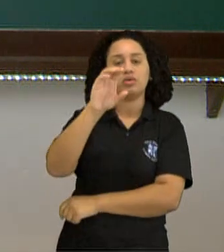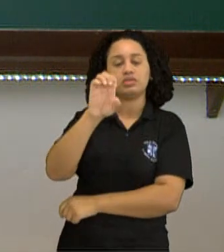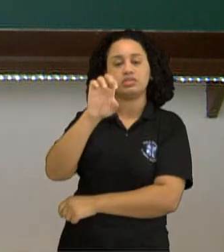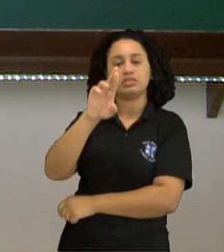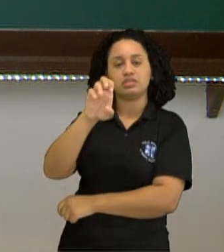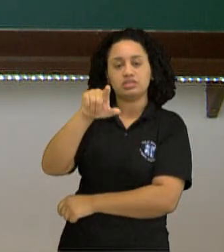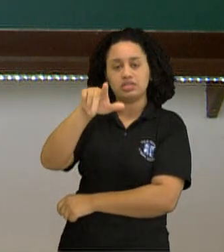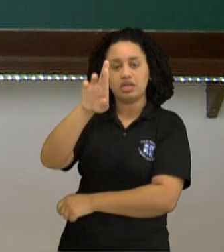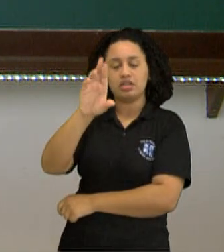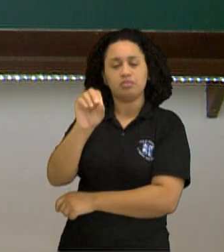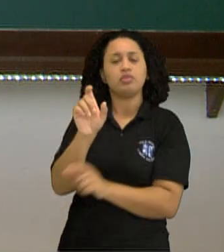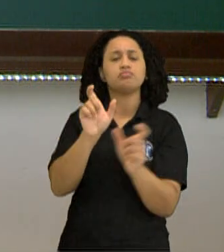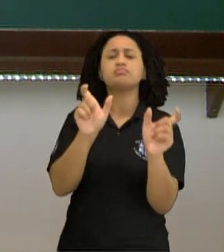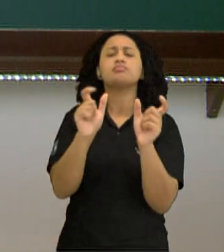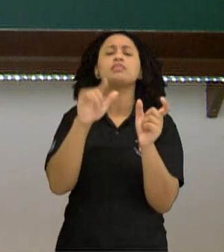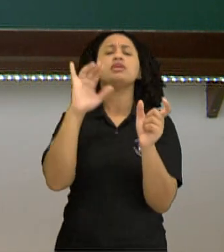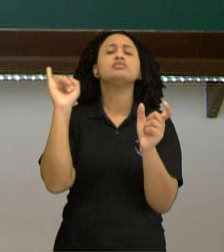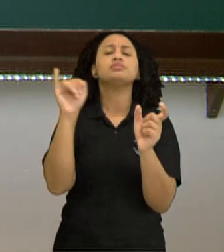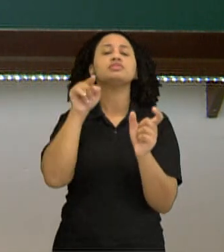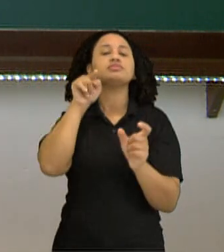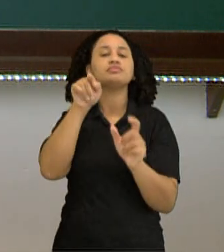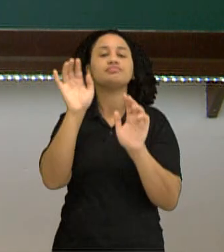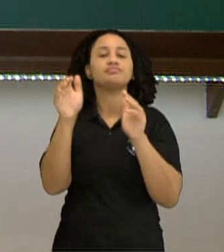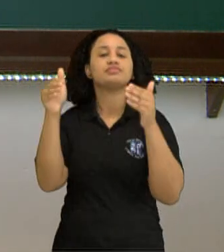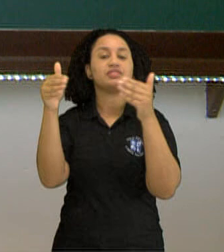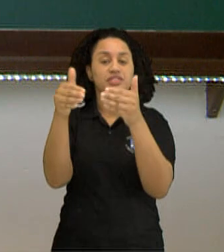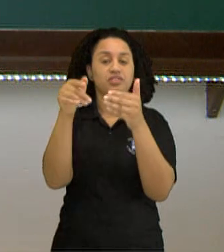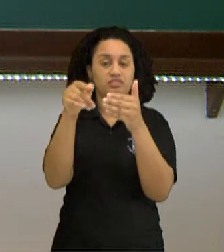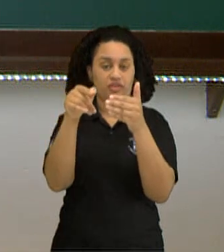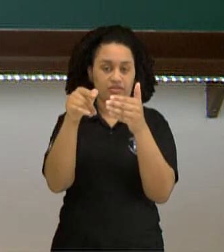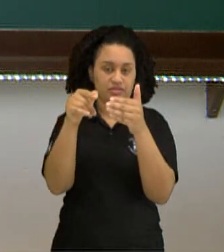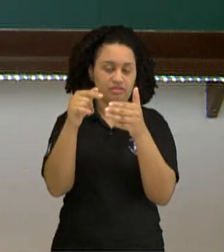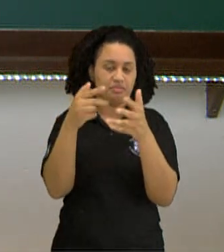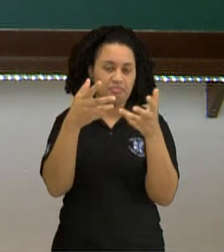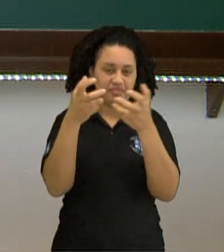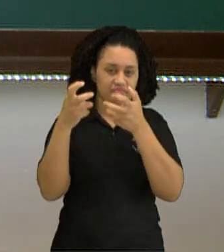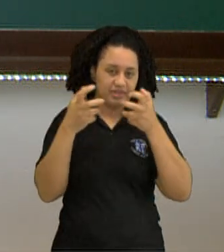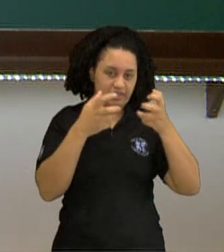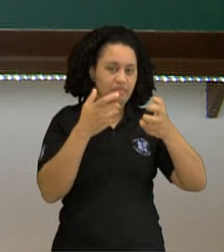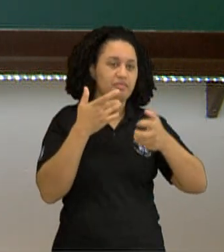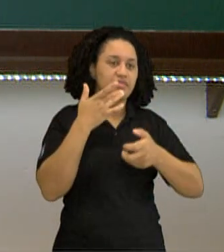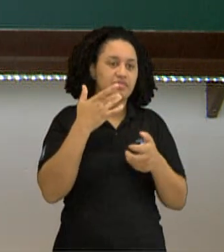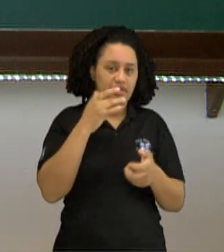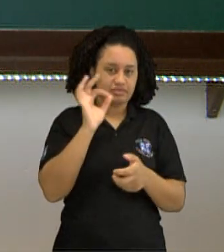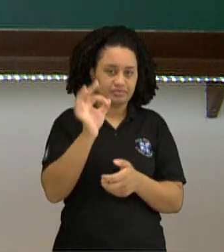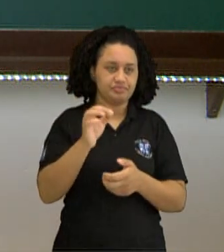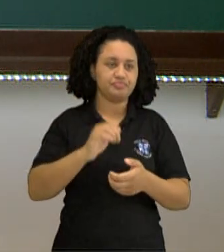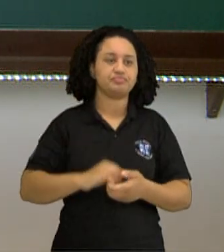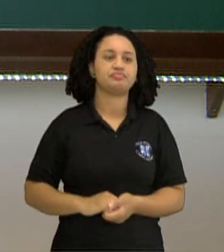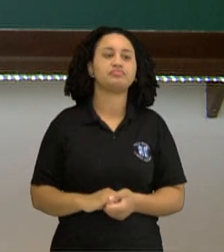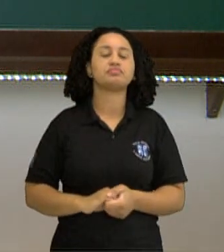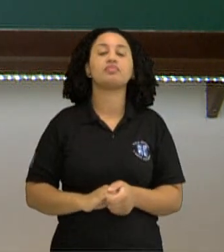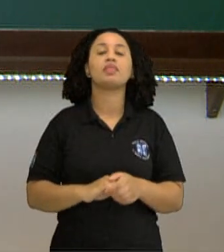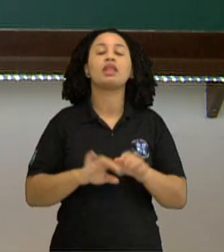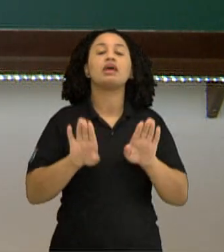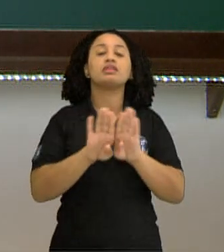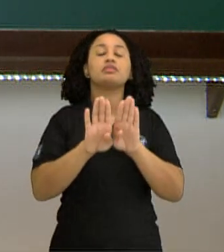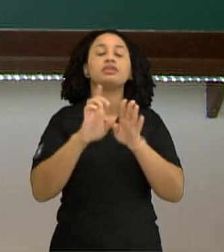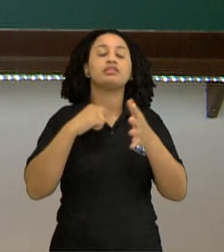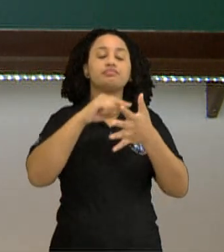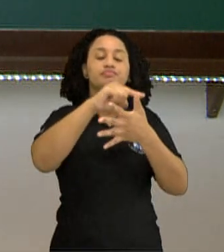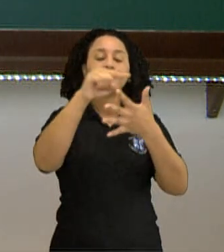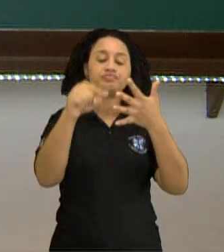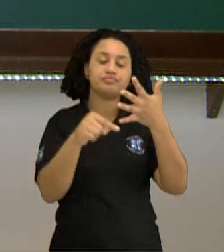temos o núcleo do sujeito, cérebro. Ficou mais fácil de visualizar. Nós temos 5 tipos